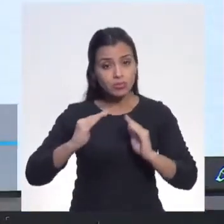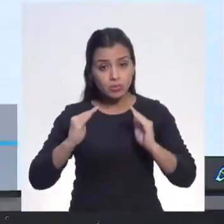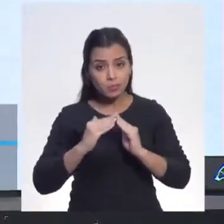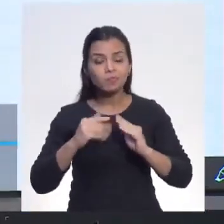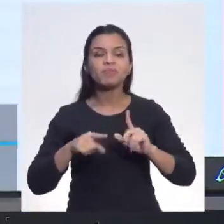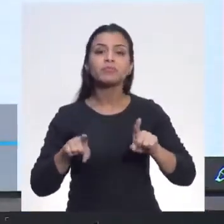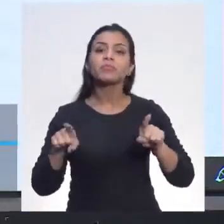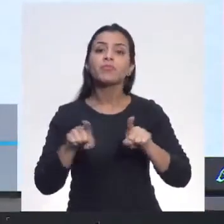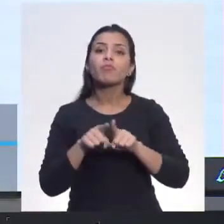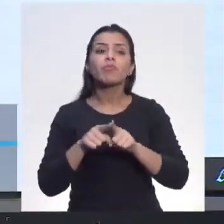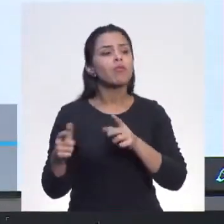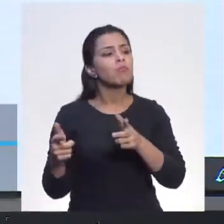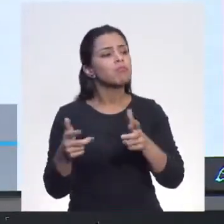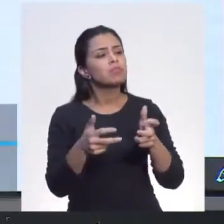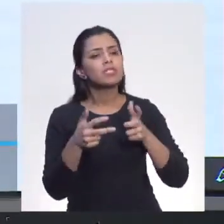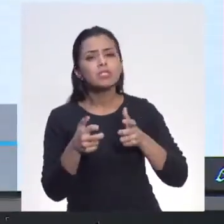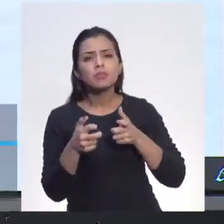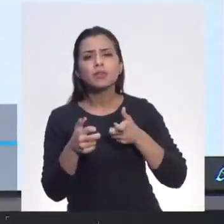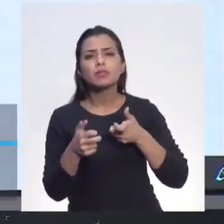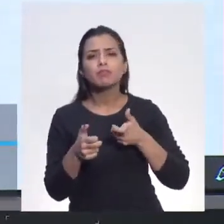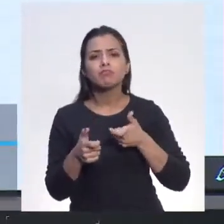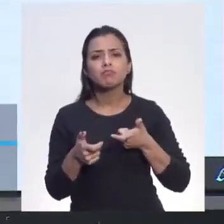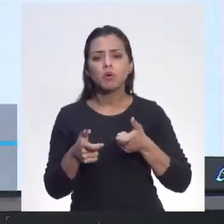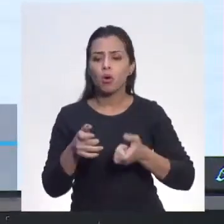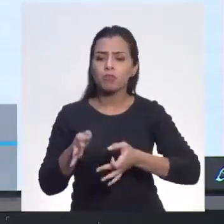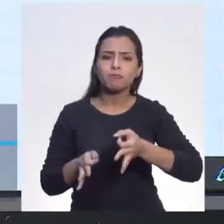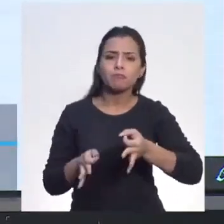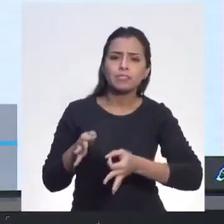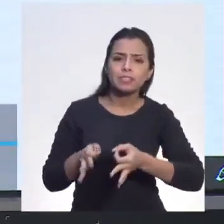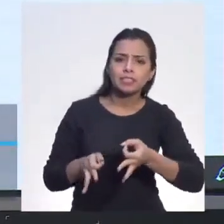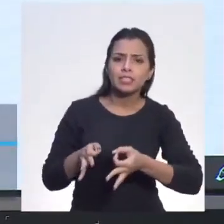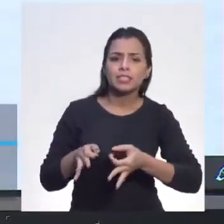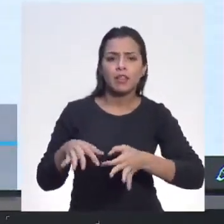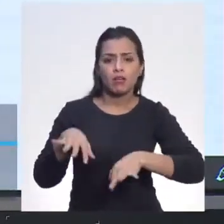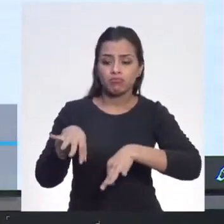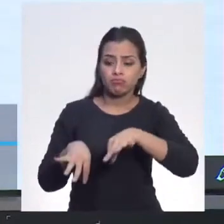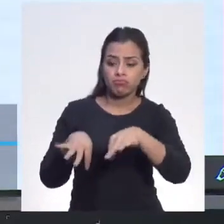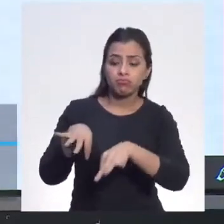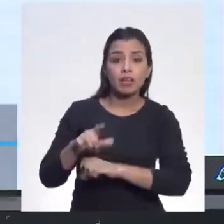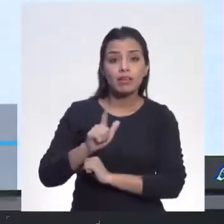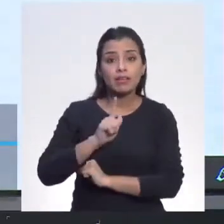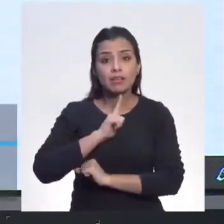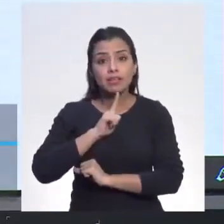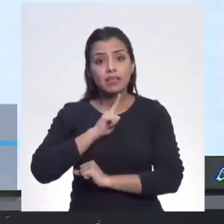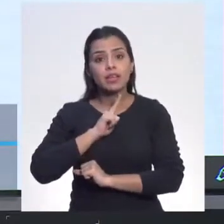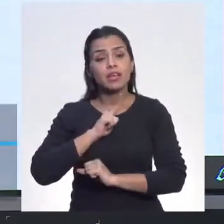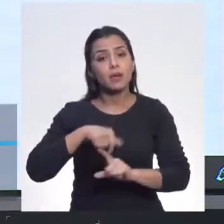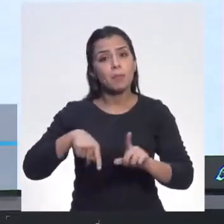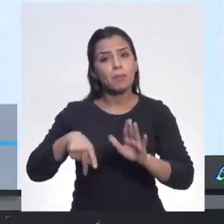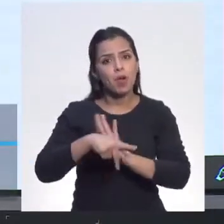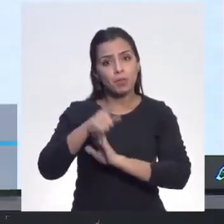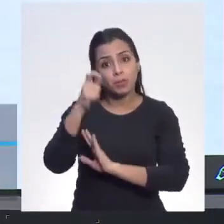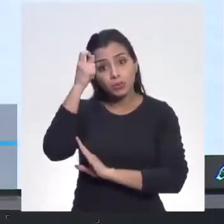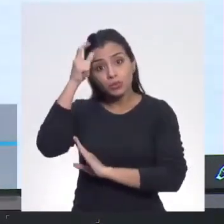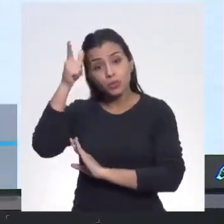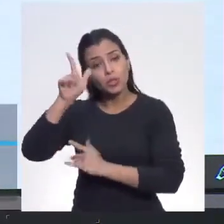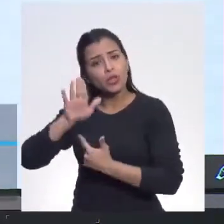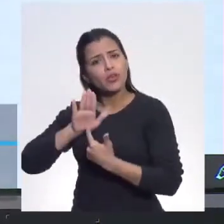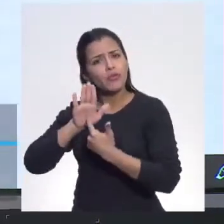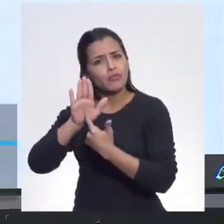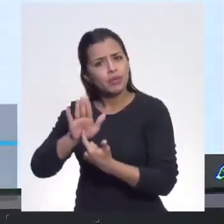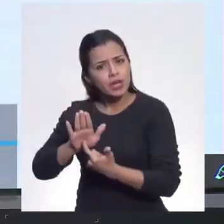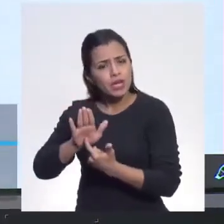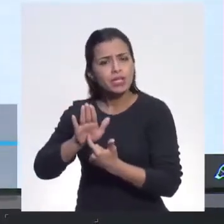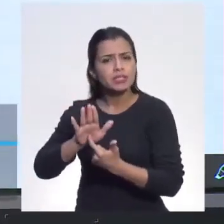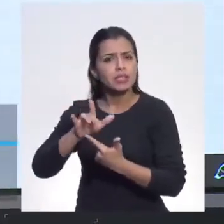e observar quais são as oficinas pedagógicas, né, as oficinas culturais, onde se oferecem gratuitamente